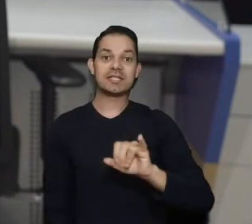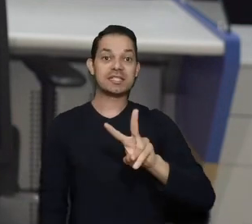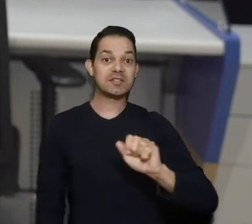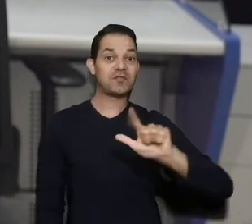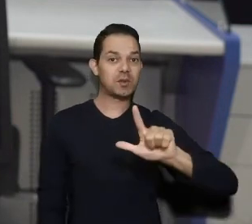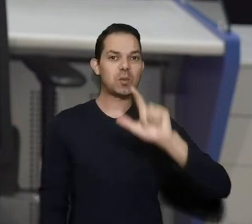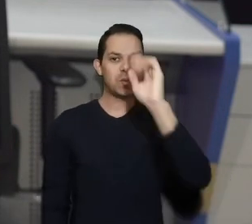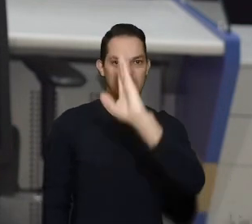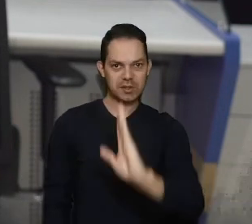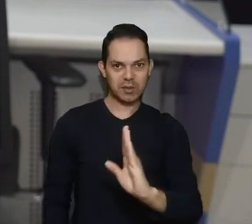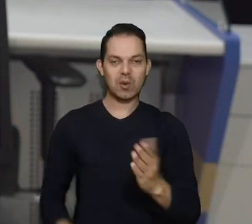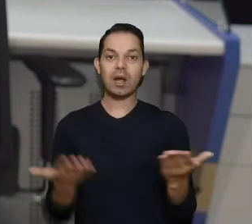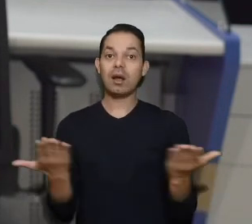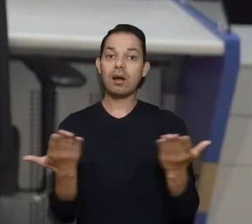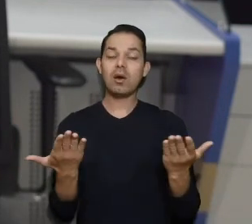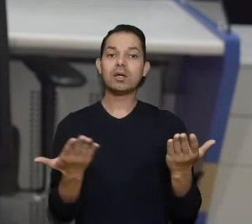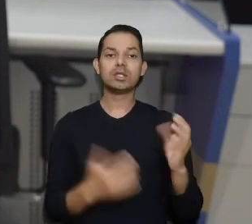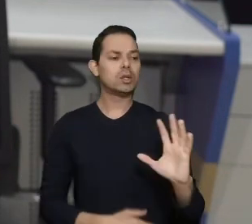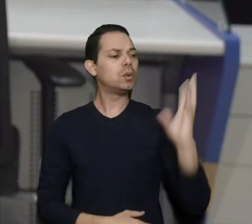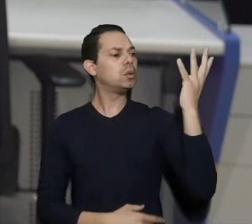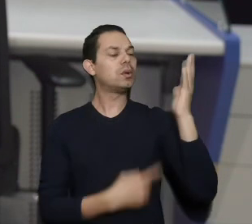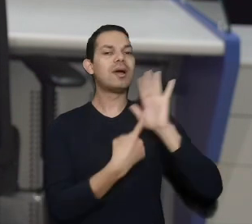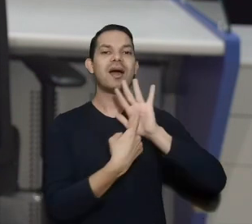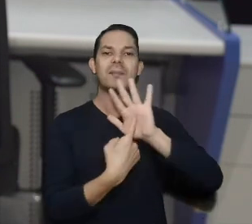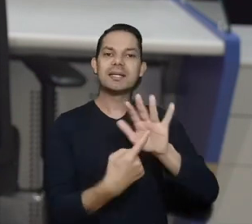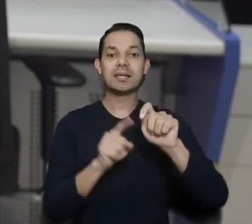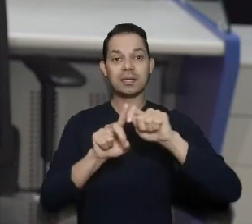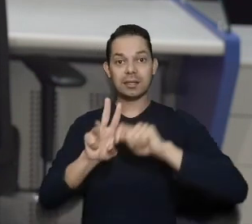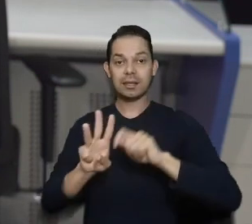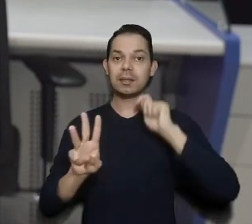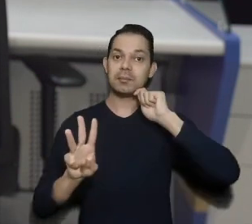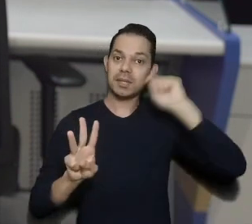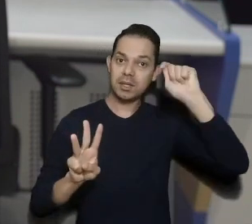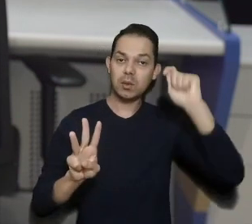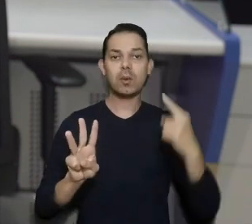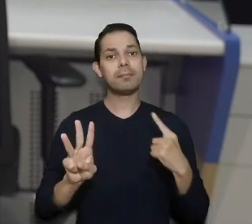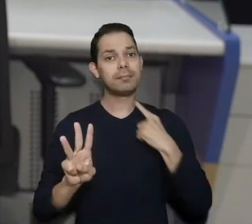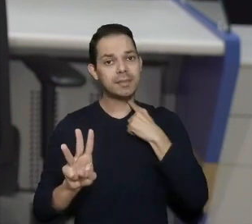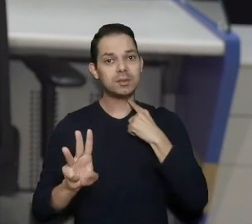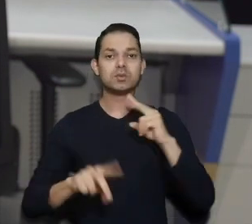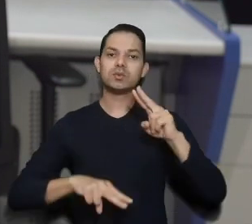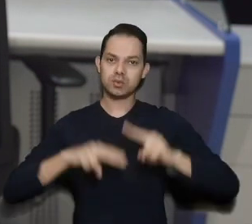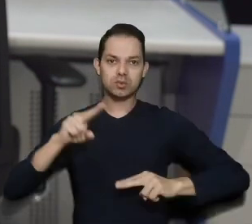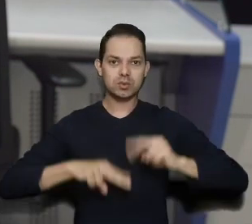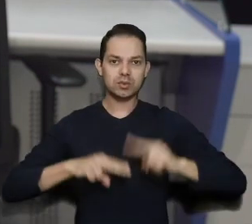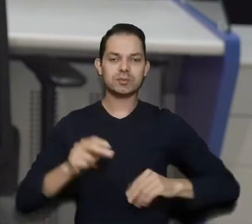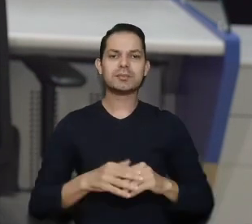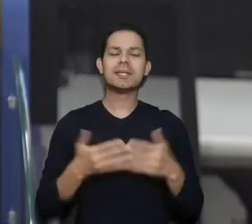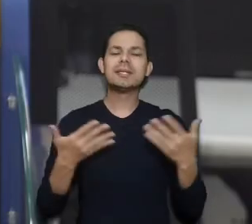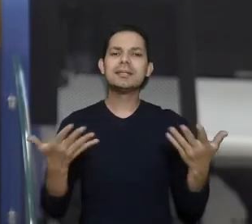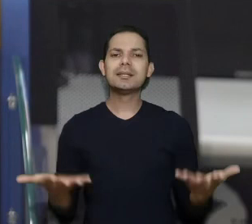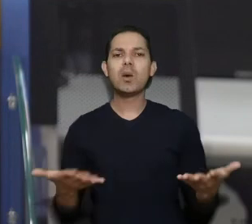Nacional. Hoje, vamos apresentar a previsão climática para o trimestre de abril, maio e